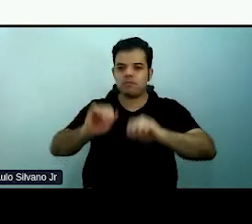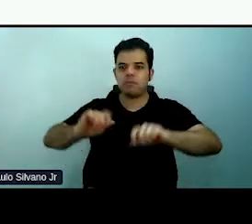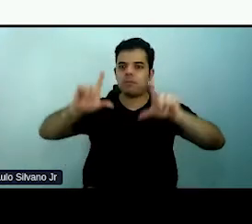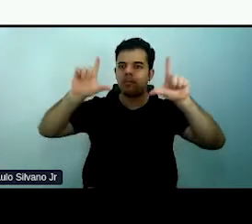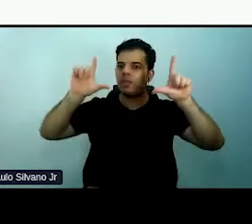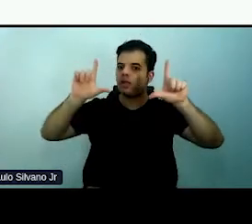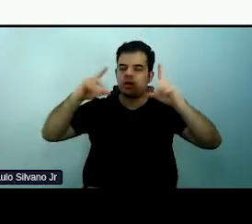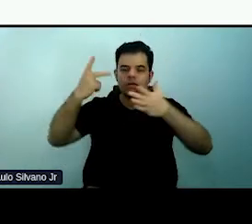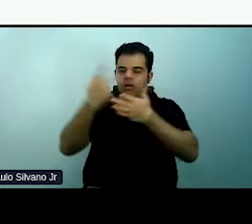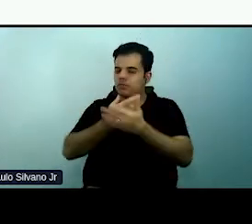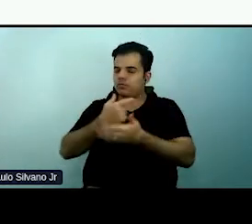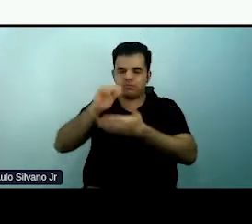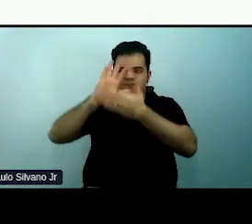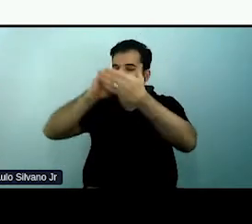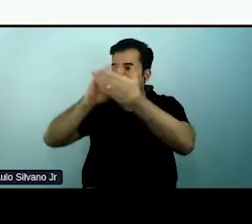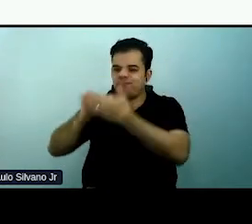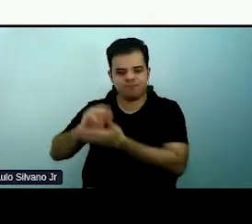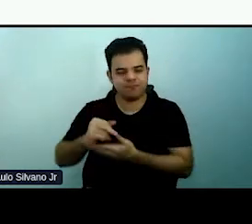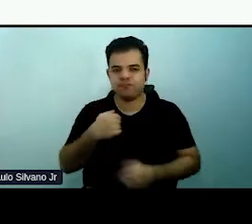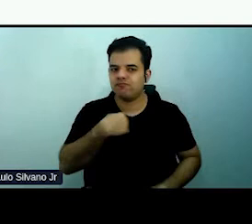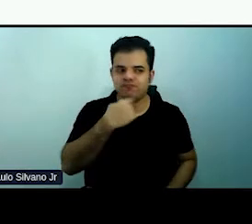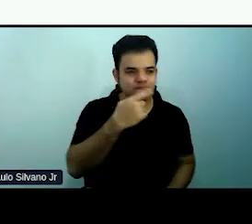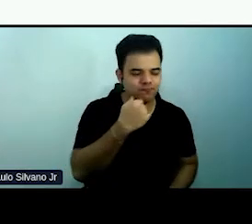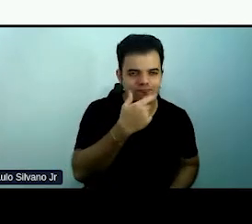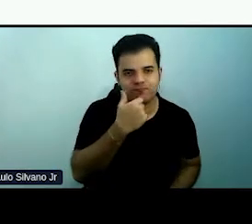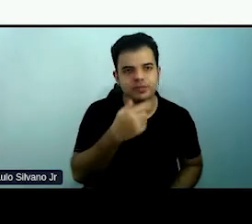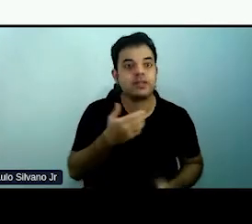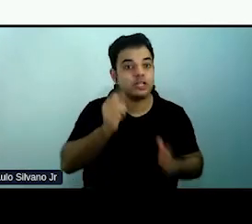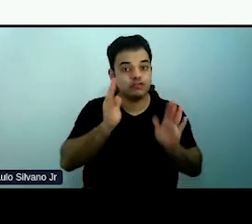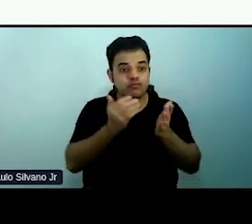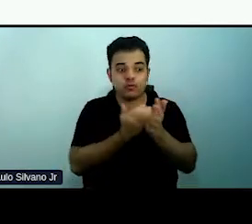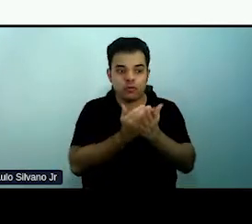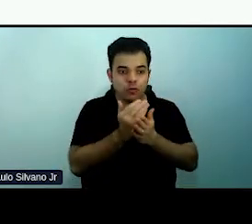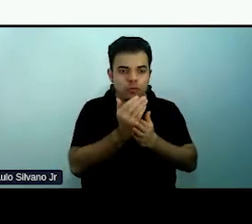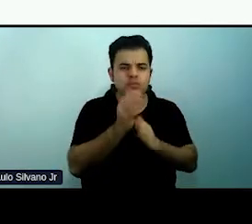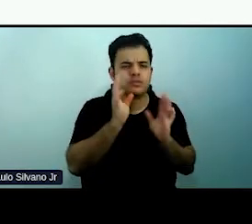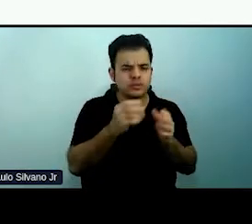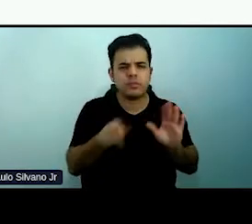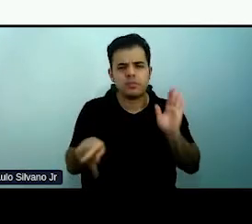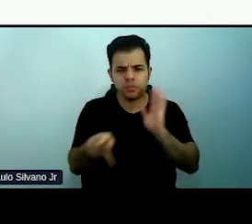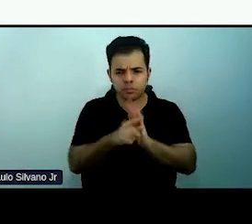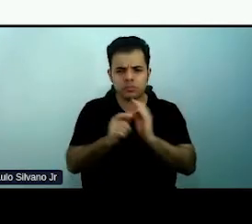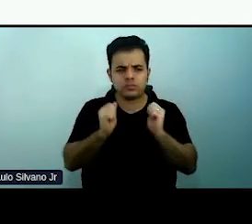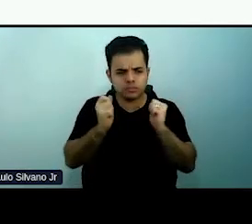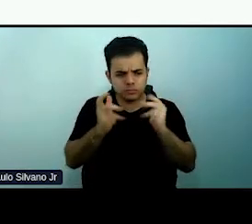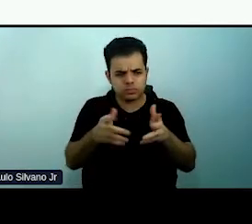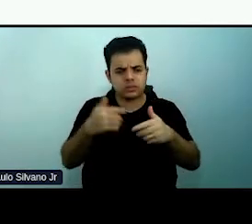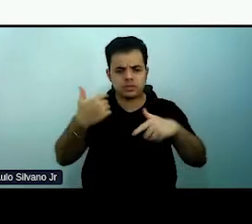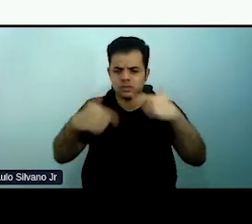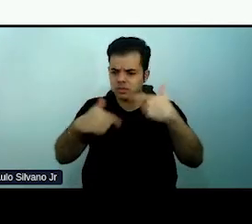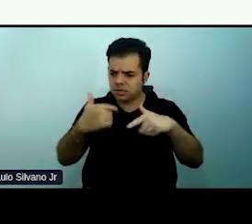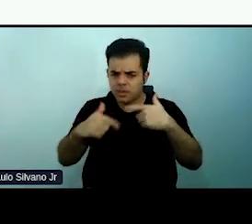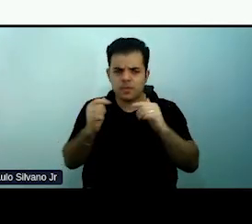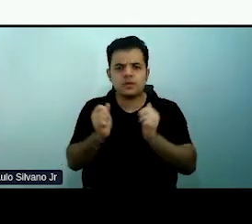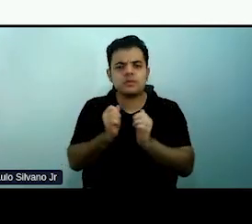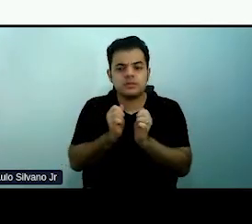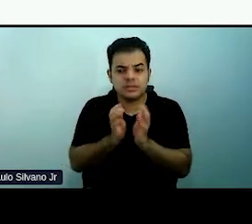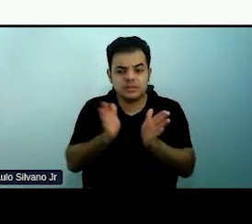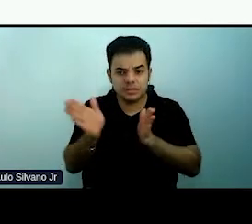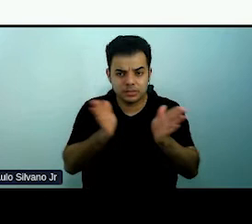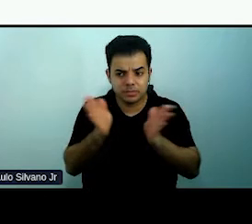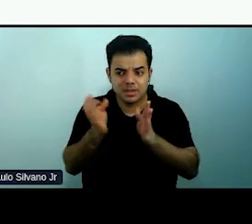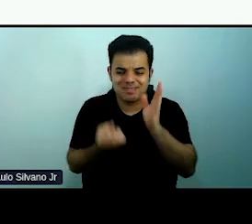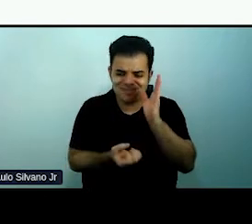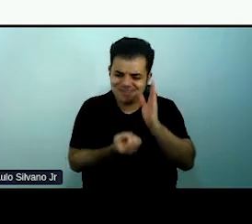conta. Mas a ideia é que a gente já comece, a gente já está com algumas ações de especificação de acessibilidade, já criando do